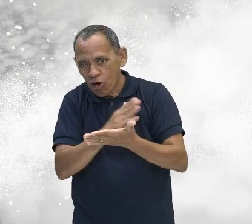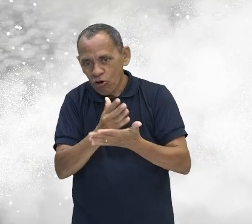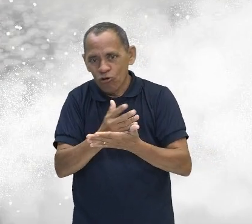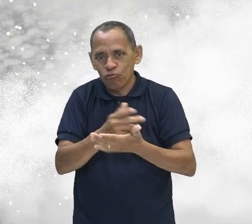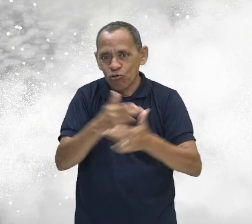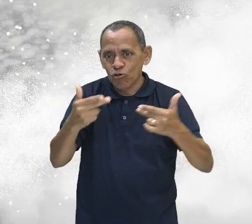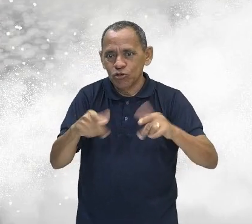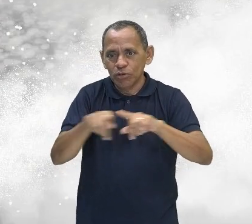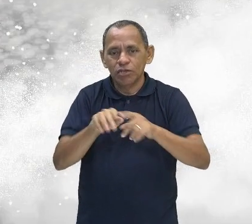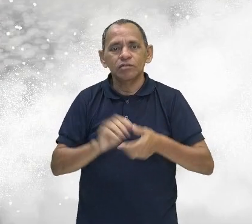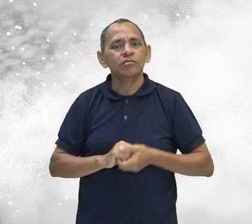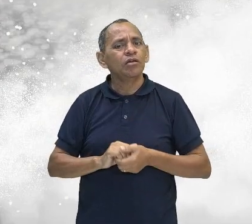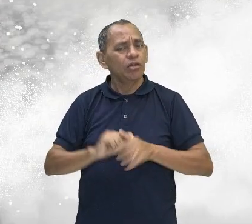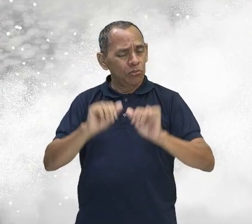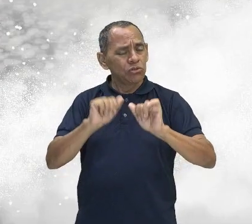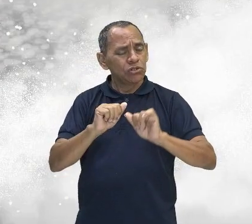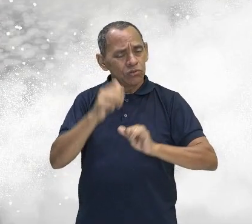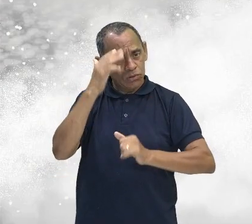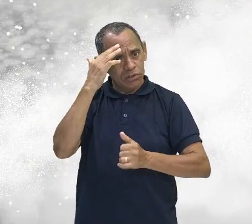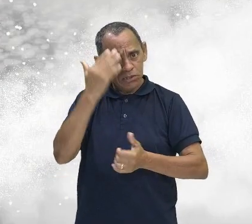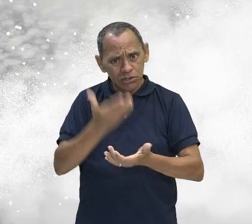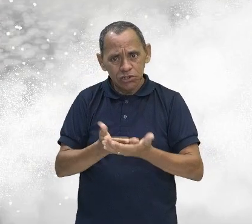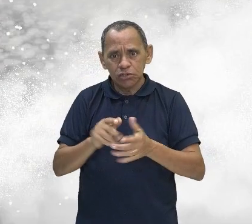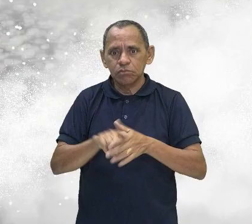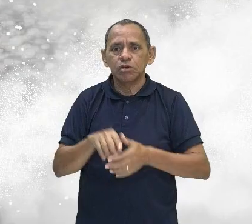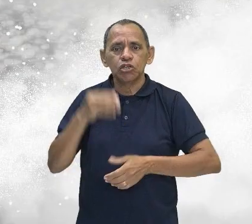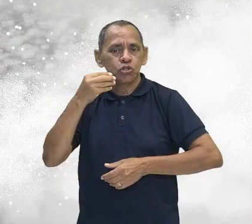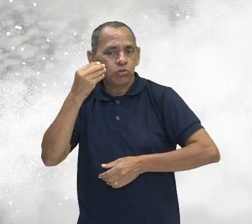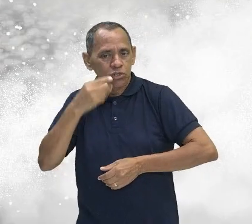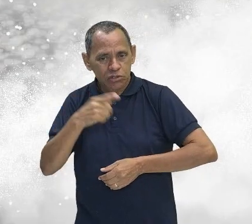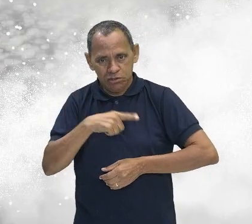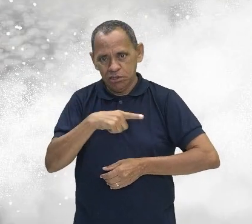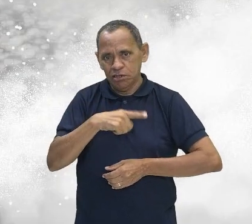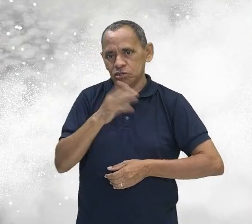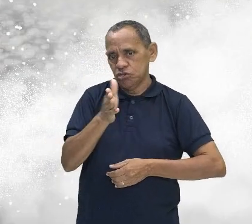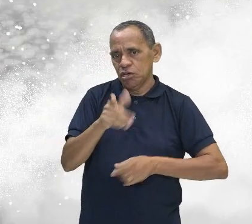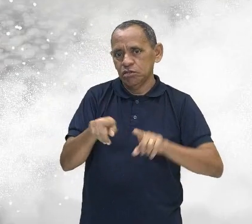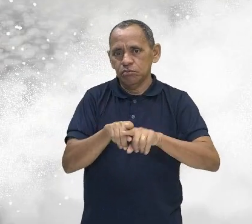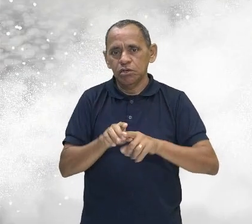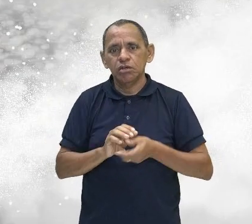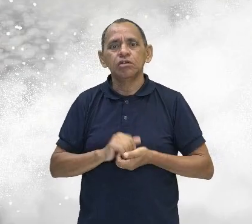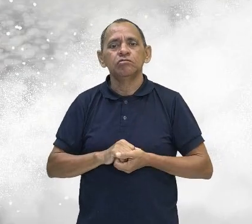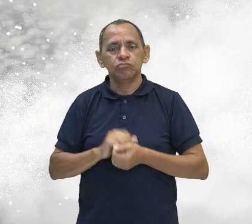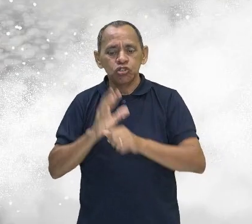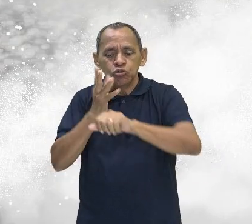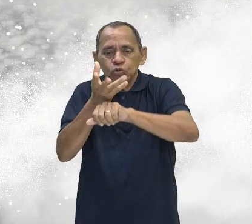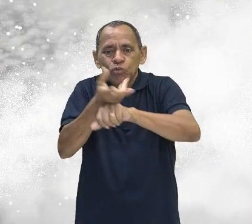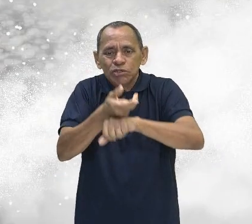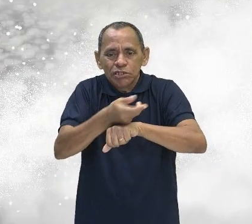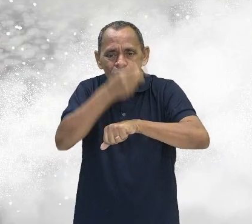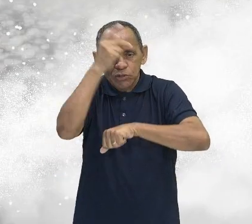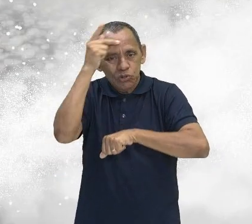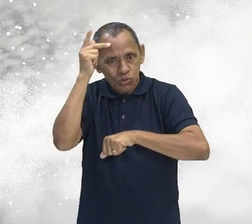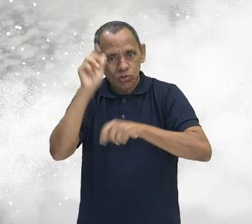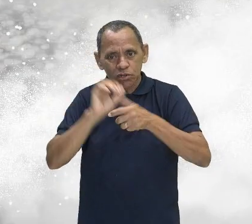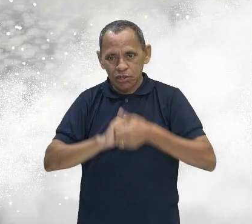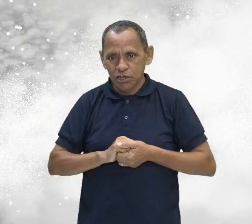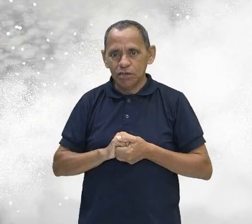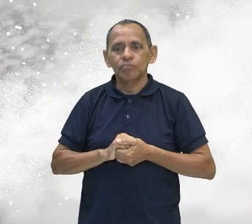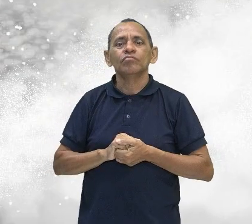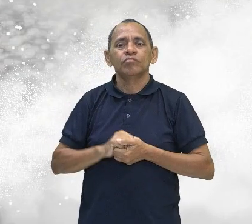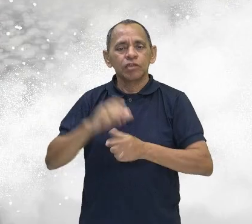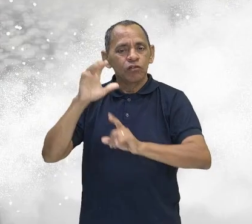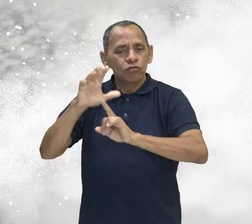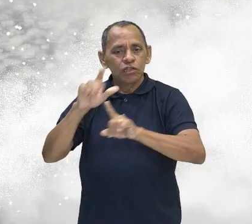tenha passado por essa experiência de convencer alguém sobre alguma coisa, sobre um pensamento, sobre um